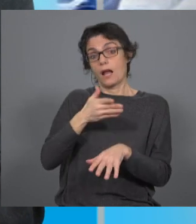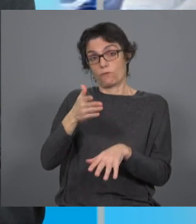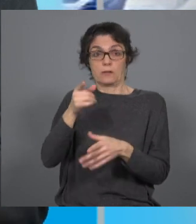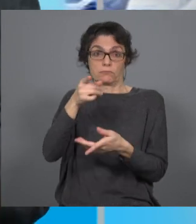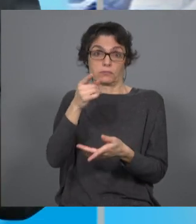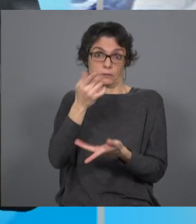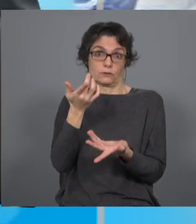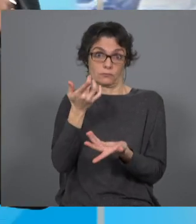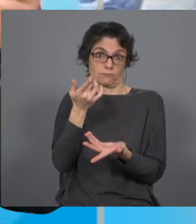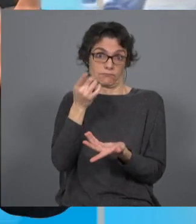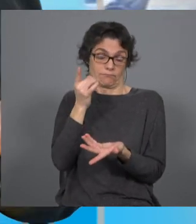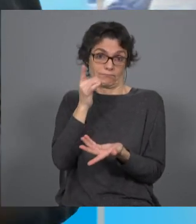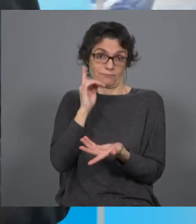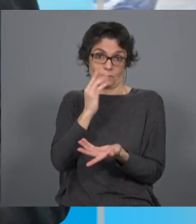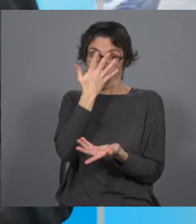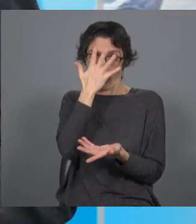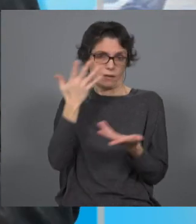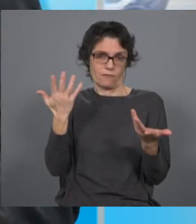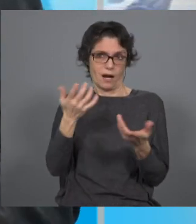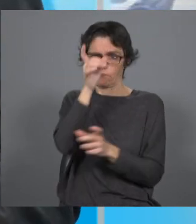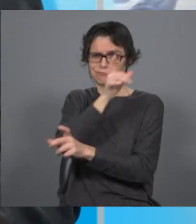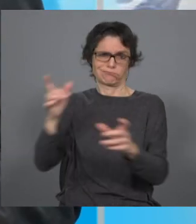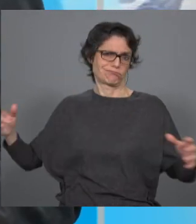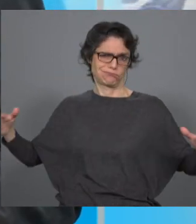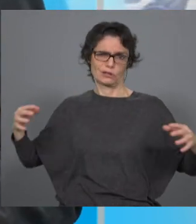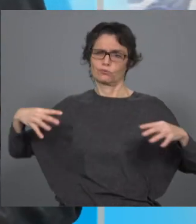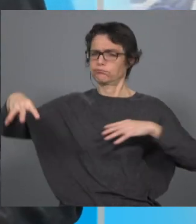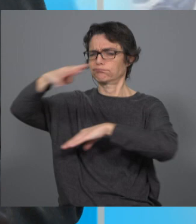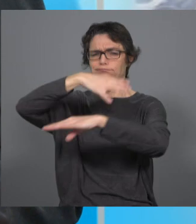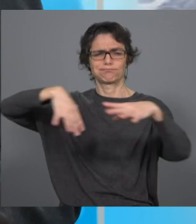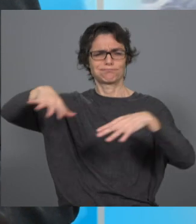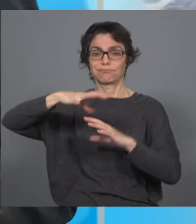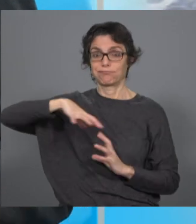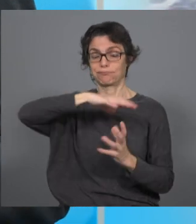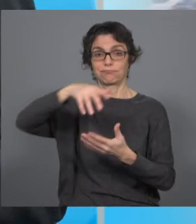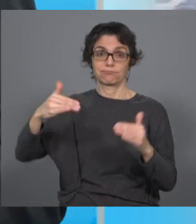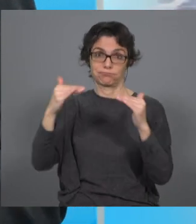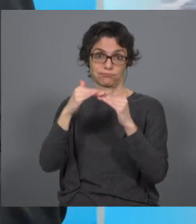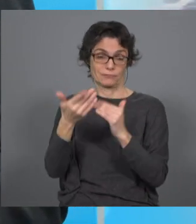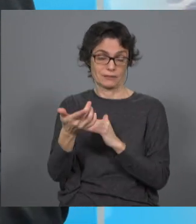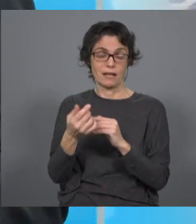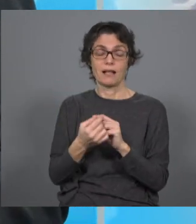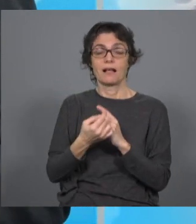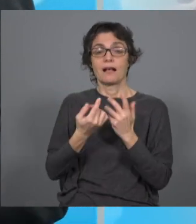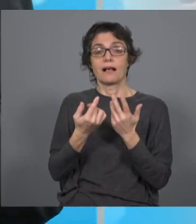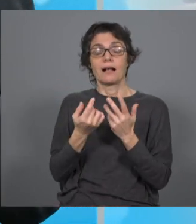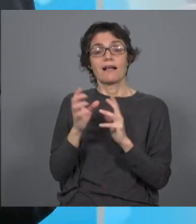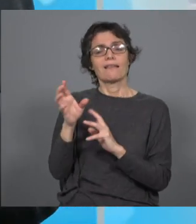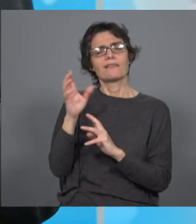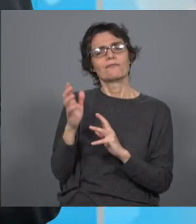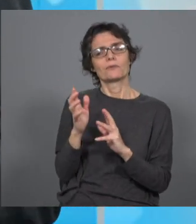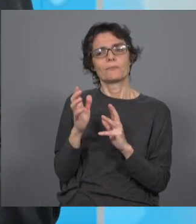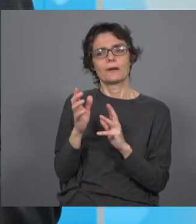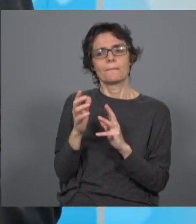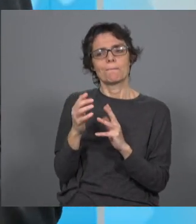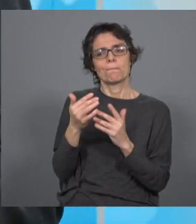que milhares de pessoas em todo o mundo, mesmo de uma forma condicionada, vão ter,